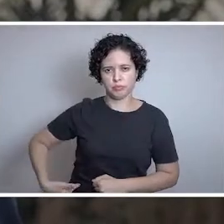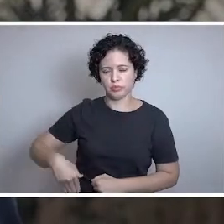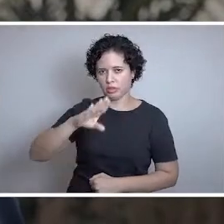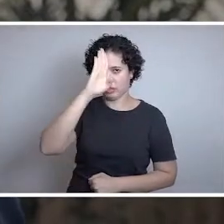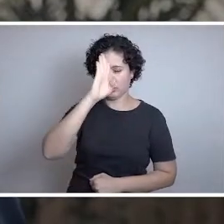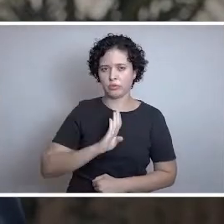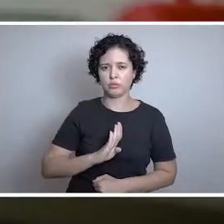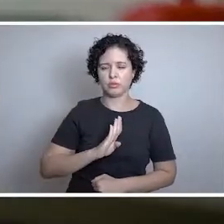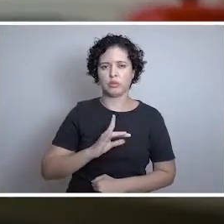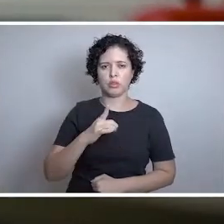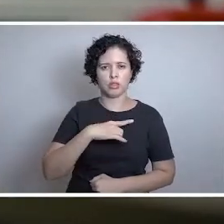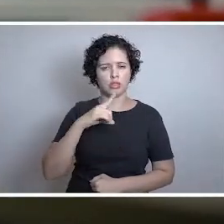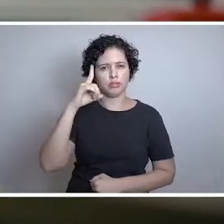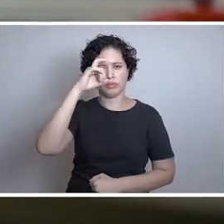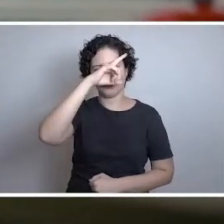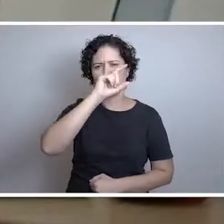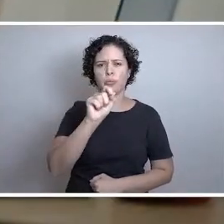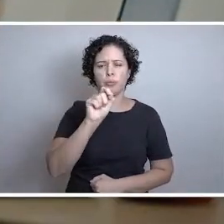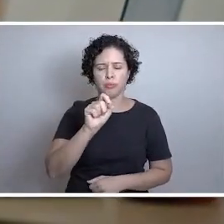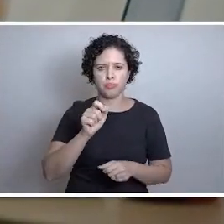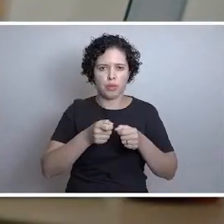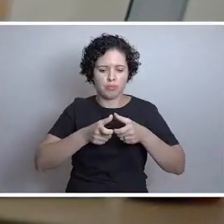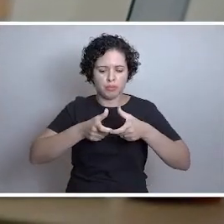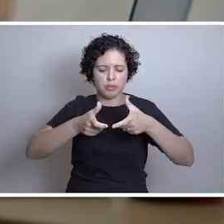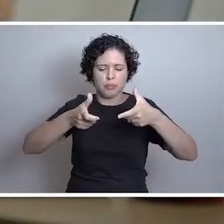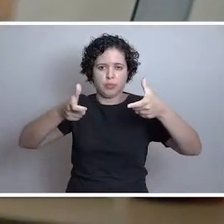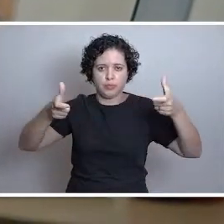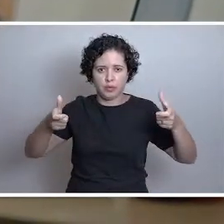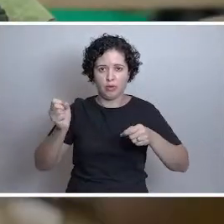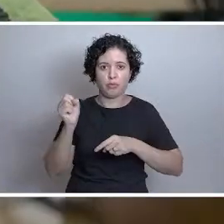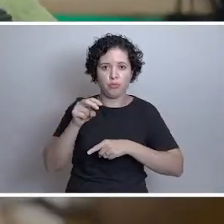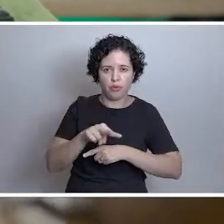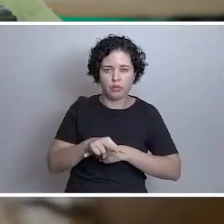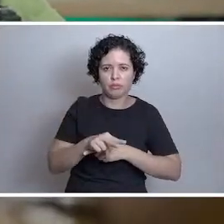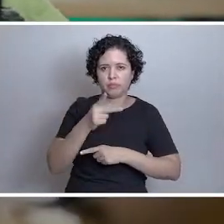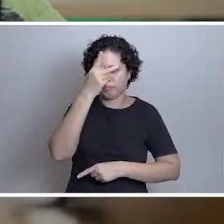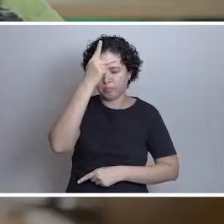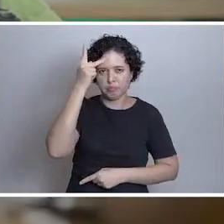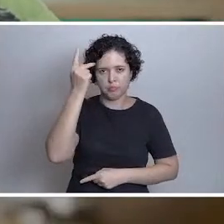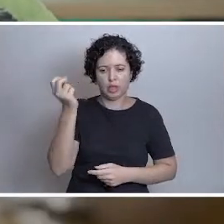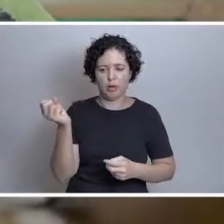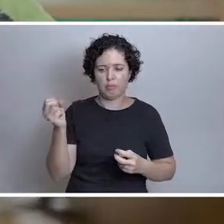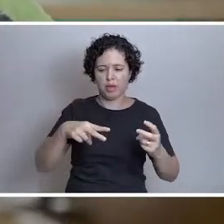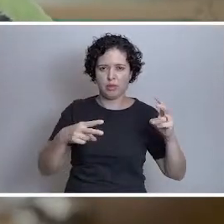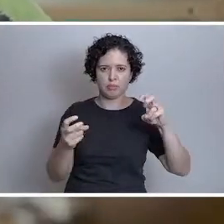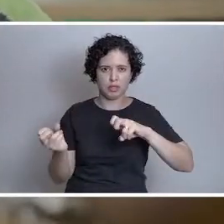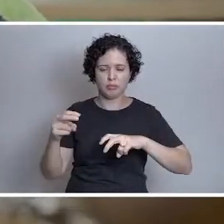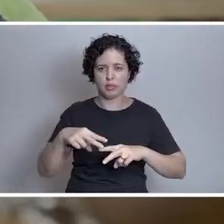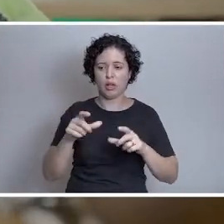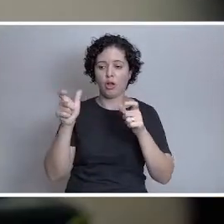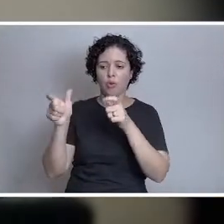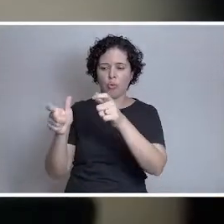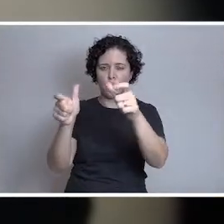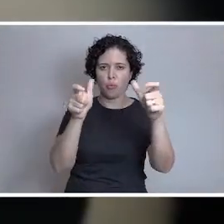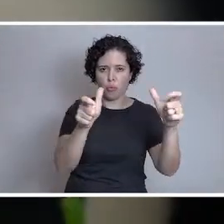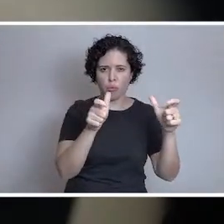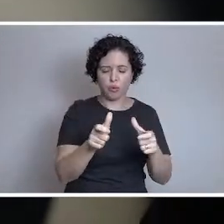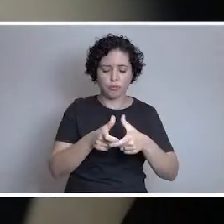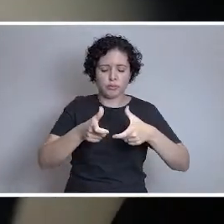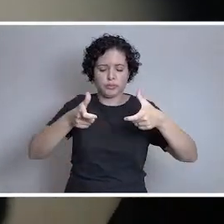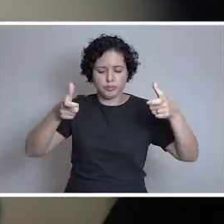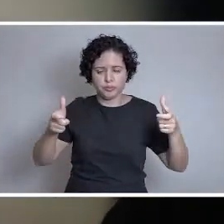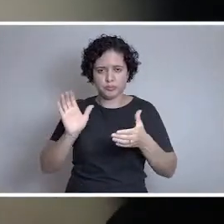superior no estado, temos o desafio de ampliar a nossa oferta para mais pessoas, para mais lugares, de modo que